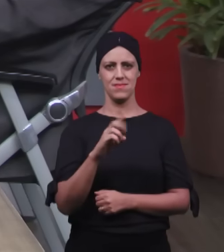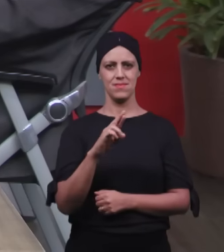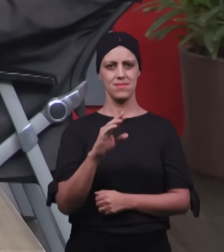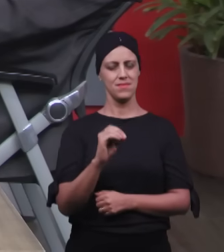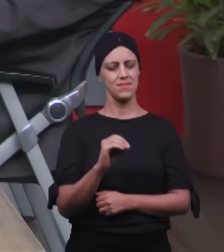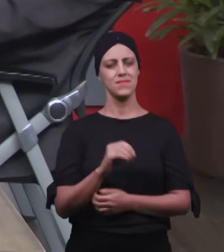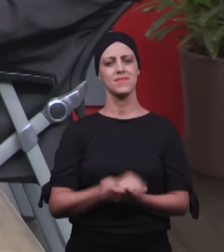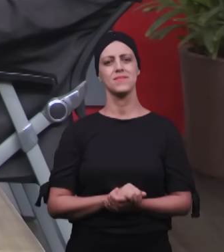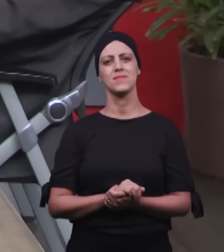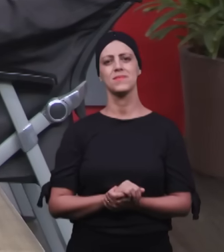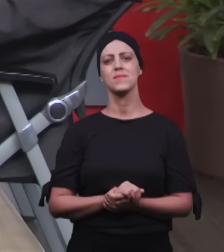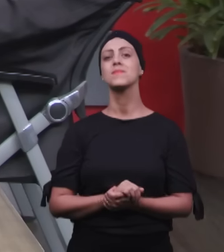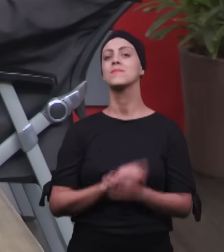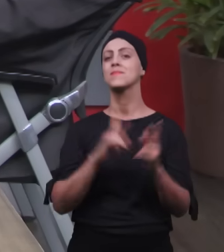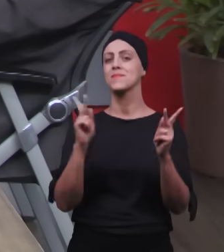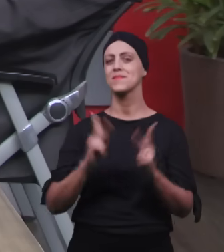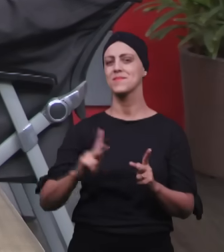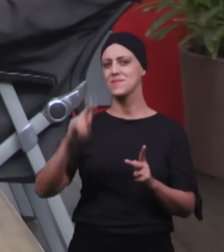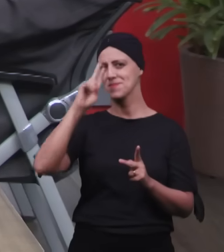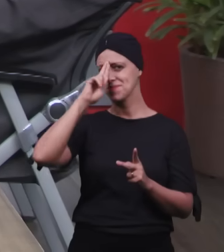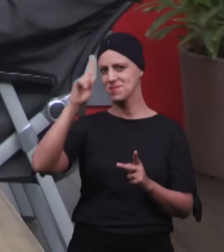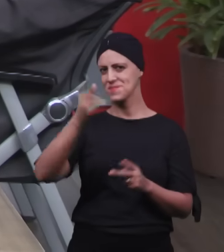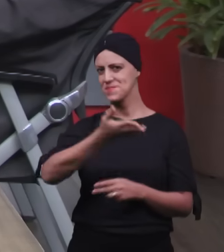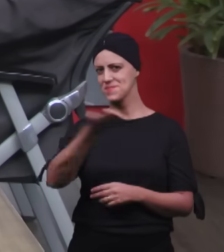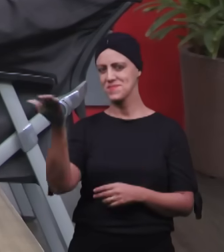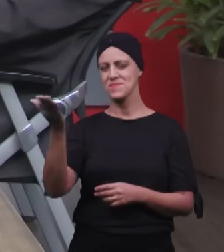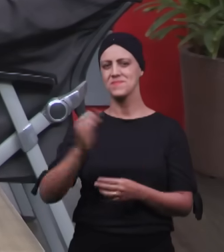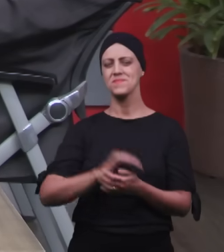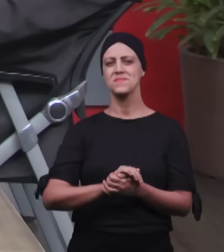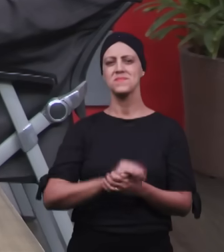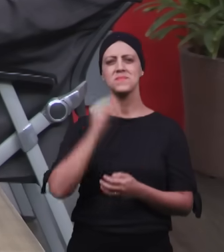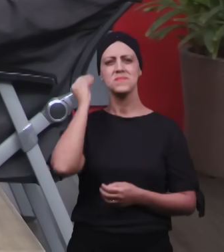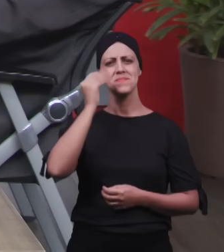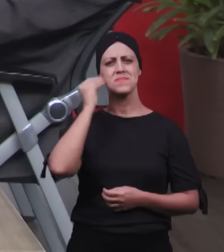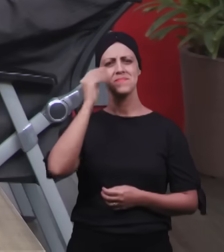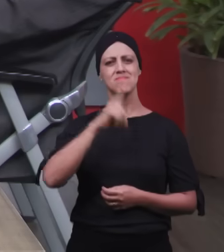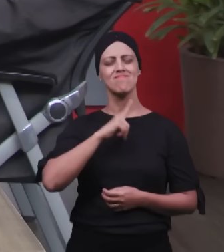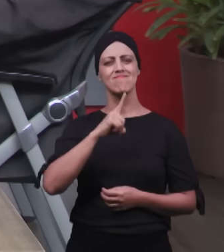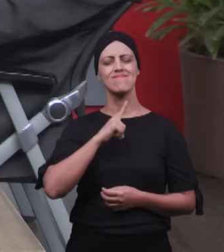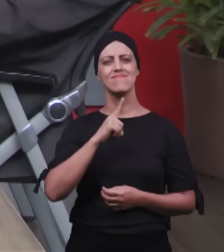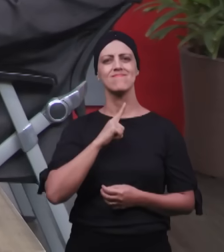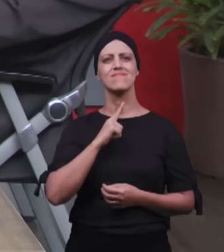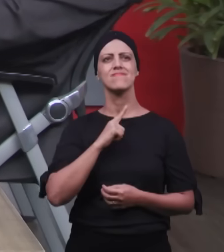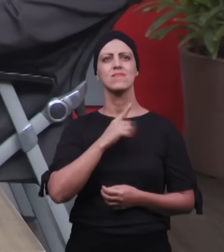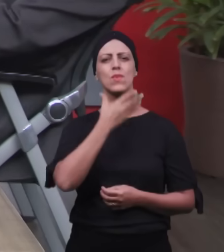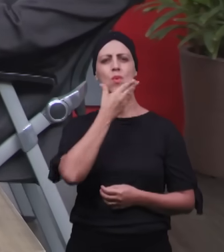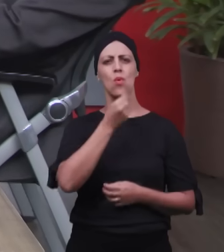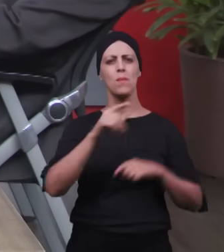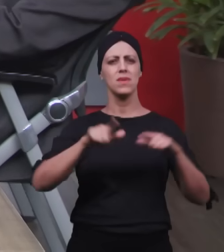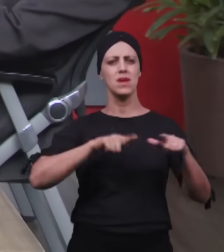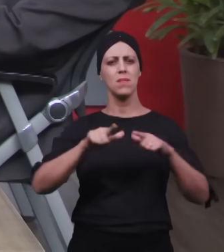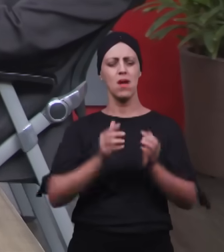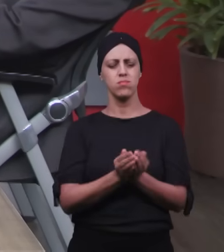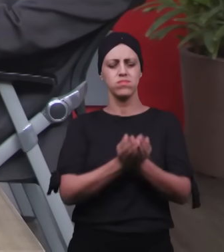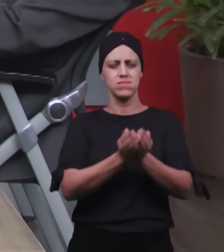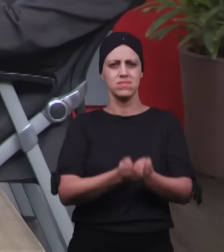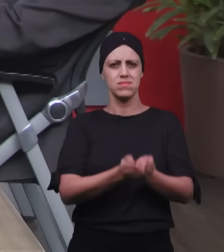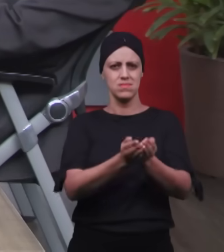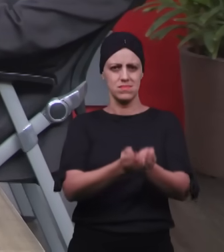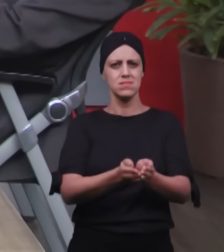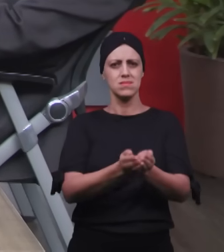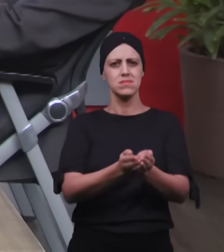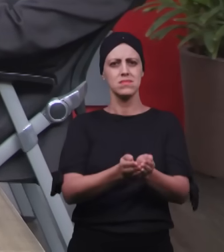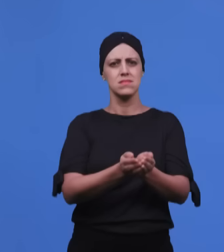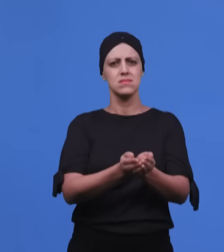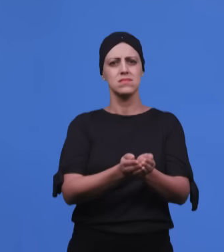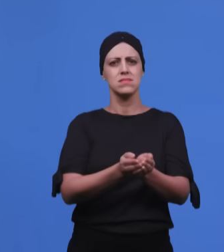a parte de atores a experiência que eu tive foi com um cidadão ele trabalhava em uma plataforma